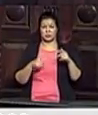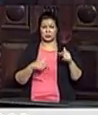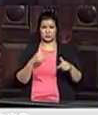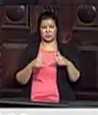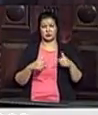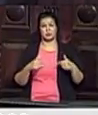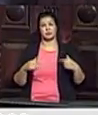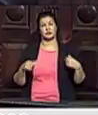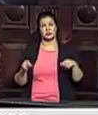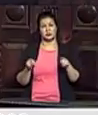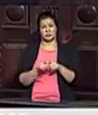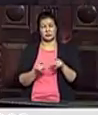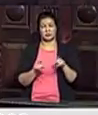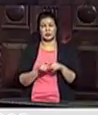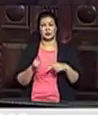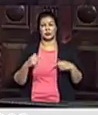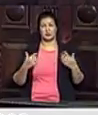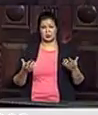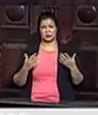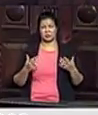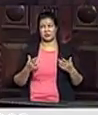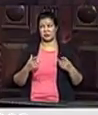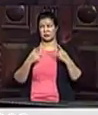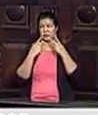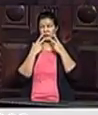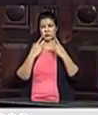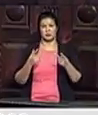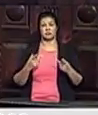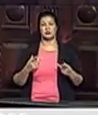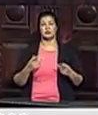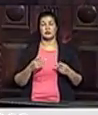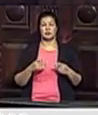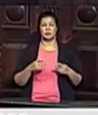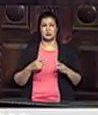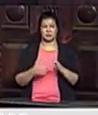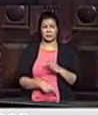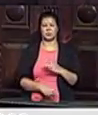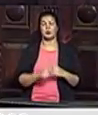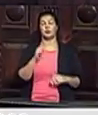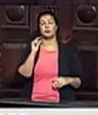trabalhadoras. E eu tenho tentado discutir, e é o ponto que eu quero aqui aprofundar um pouco,